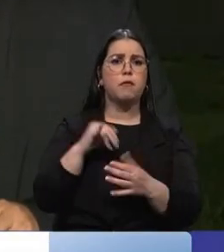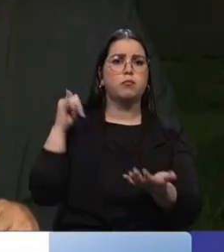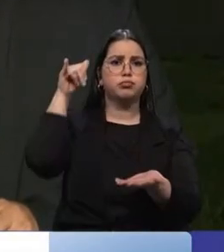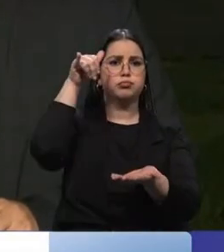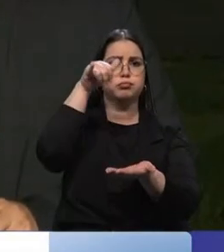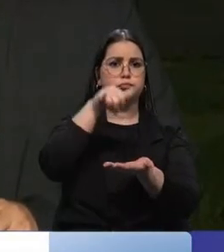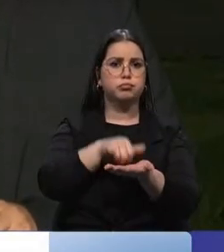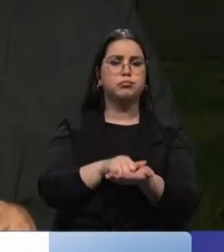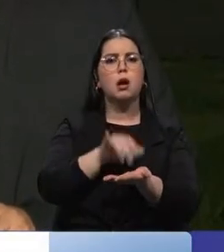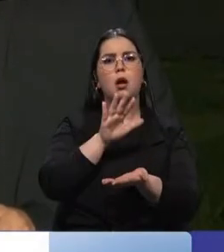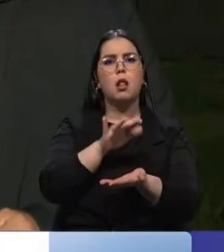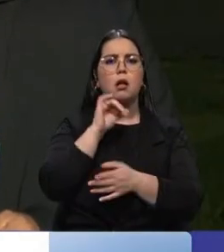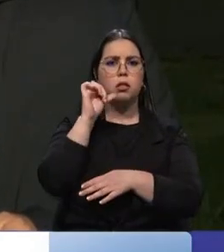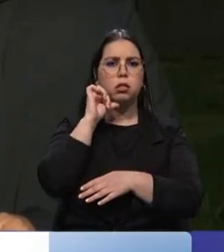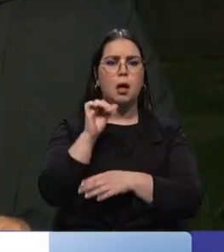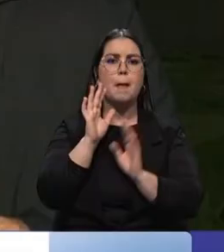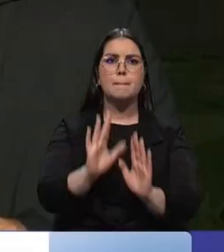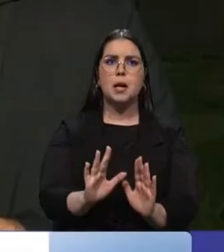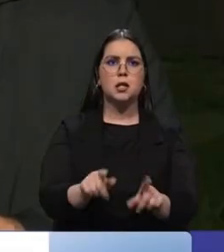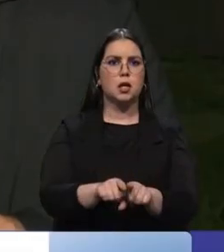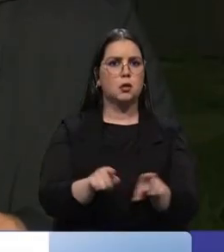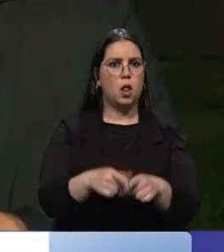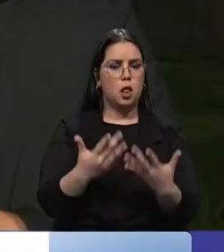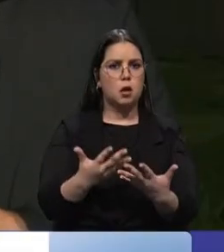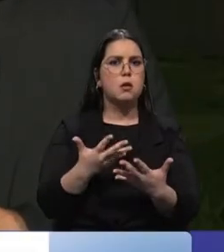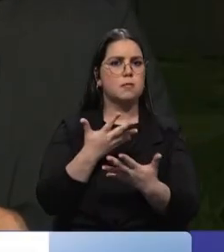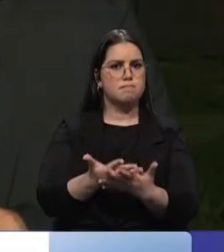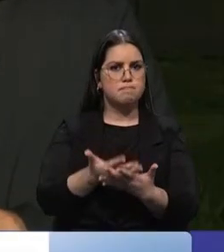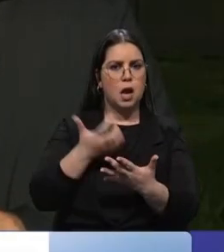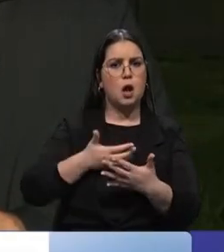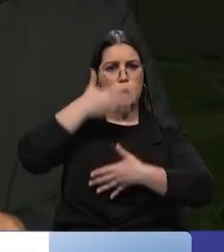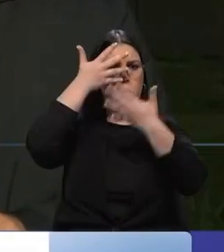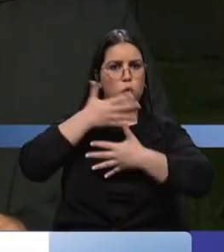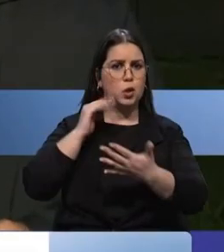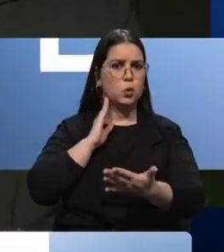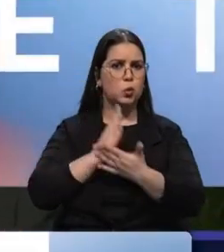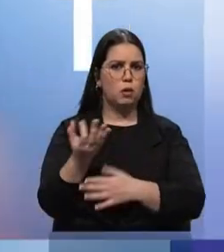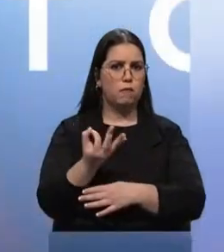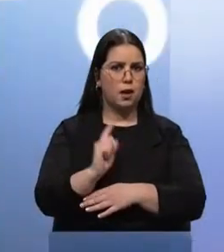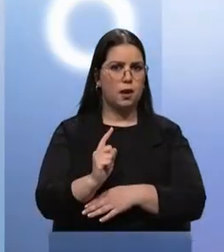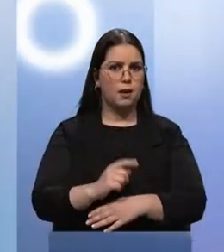Lajes, elas têm sentido em termos mais intenso nos últimos dias.